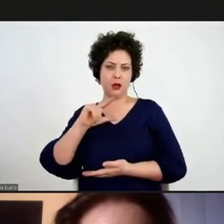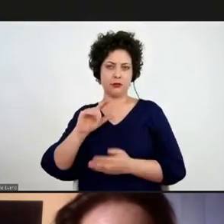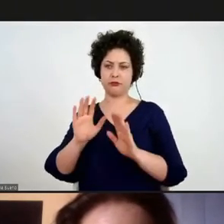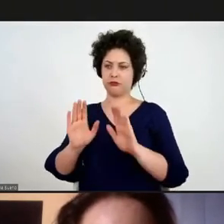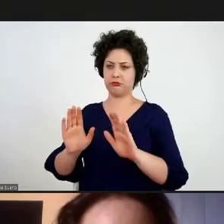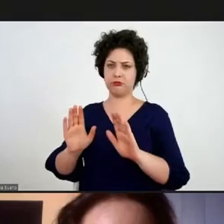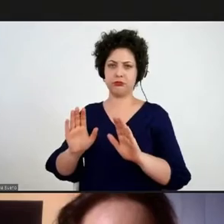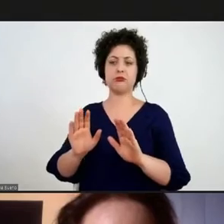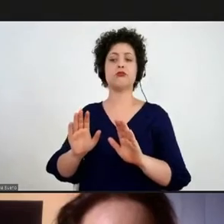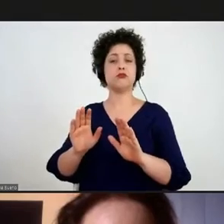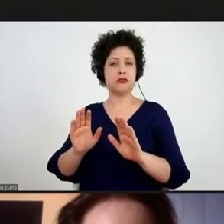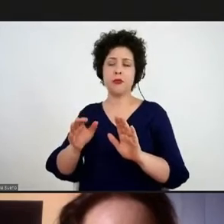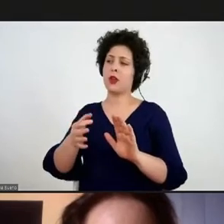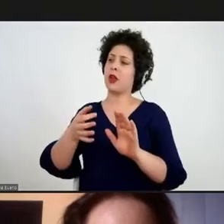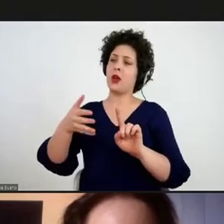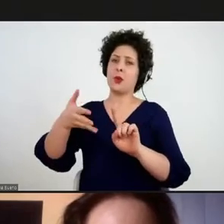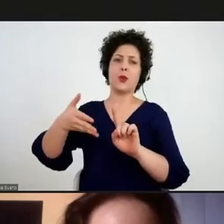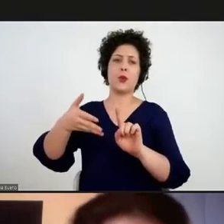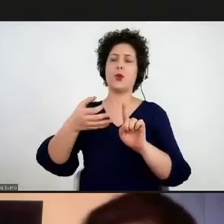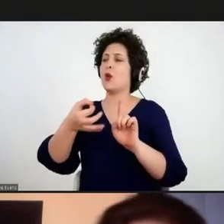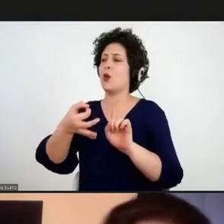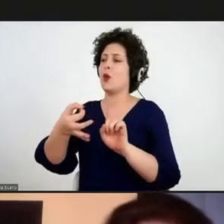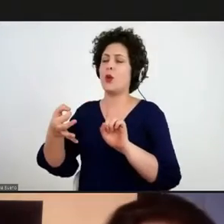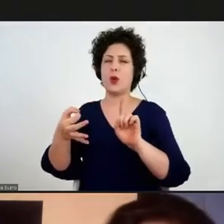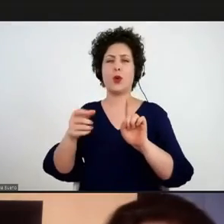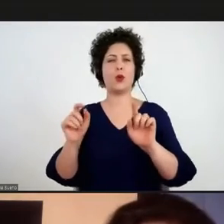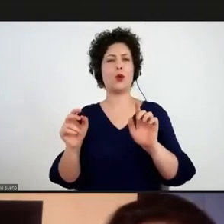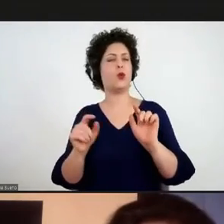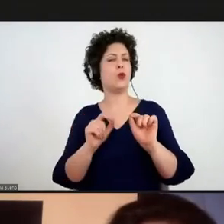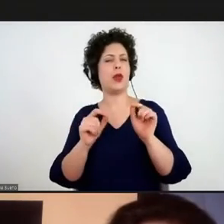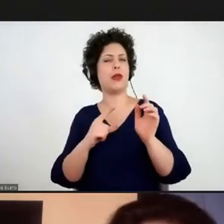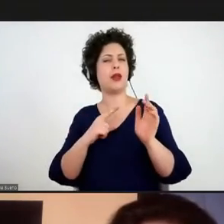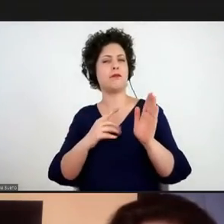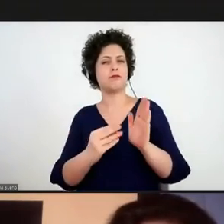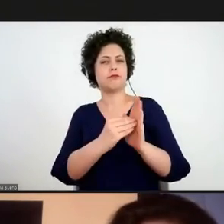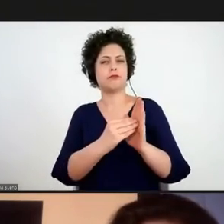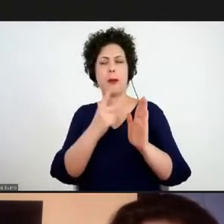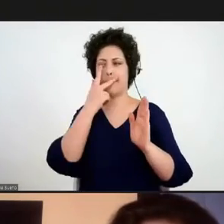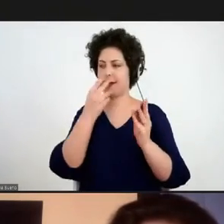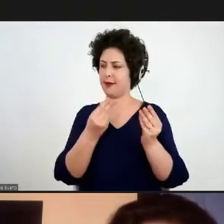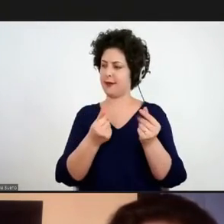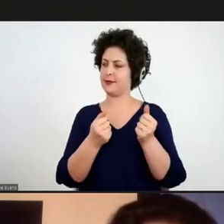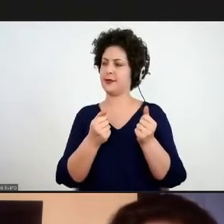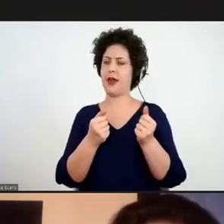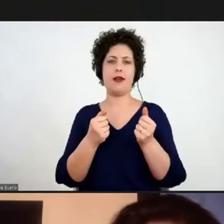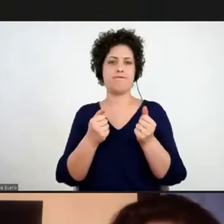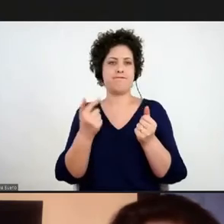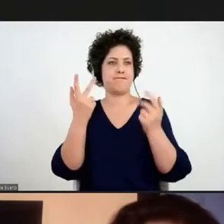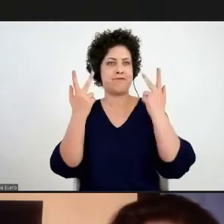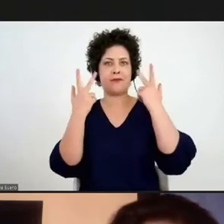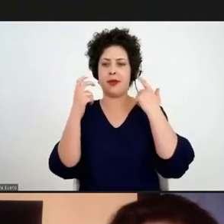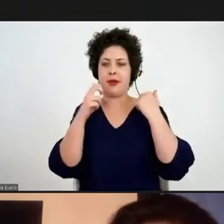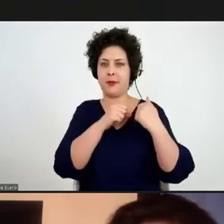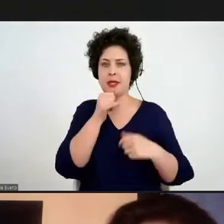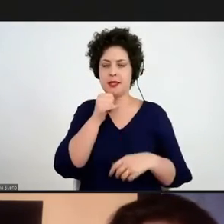ver no relato, era algo muito, vamos dizer, de uma improvisação, porque funcionava com